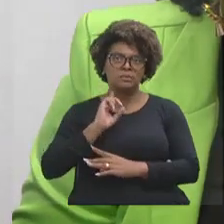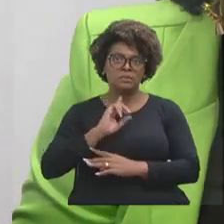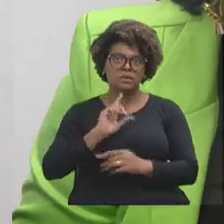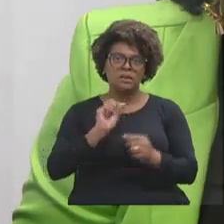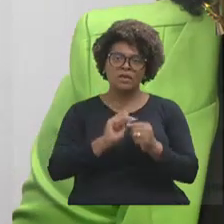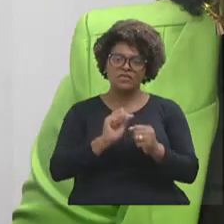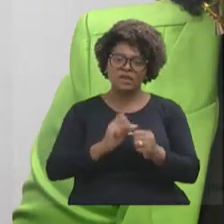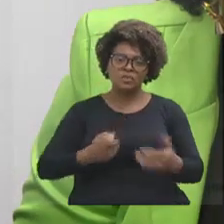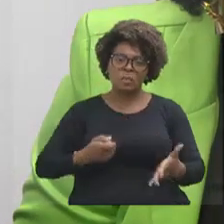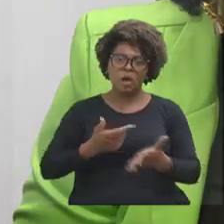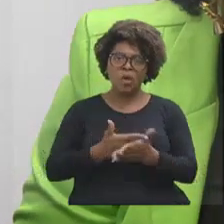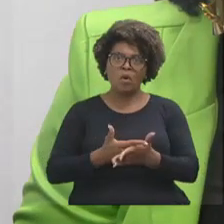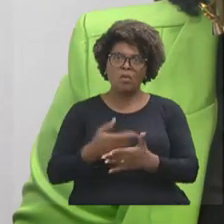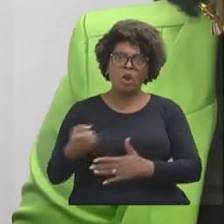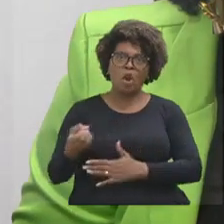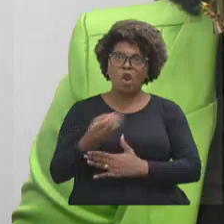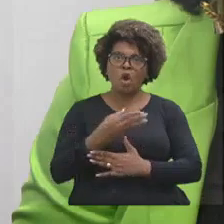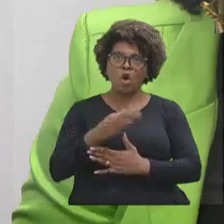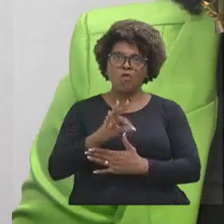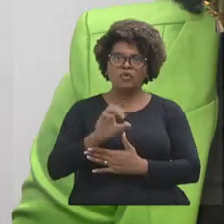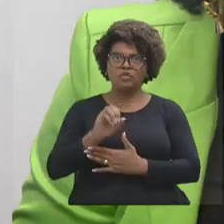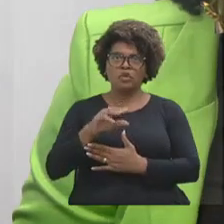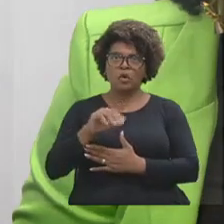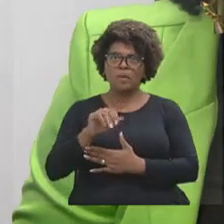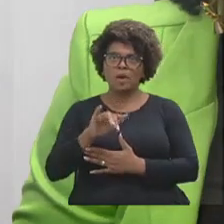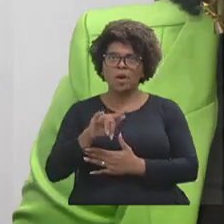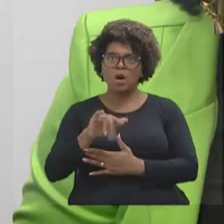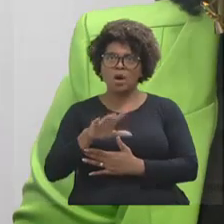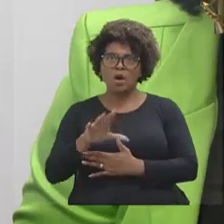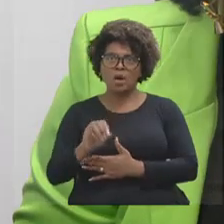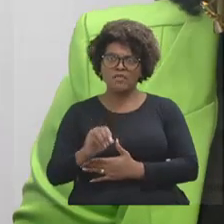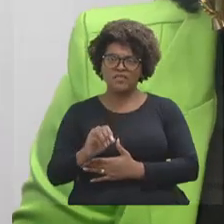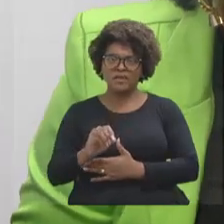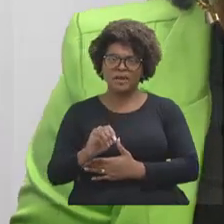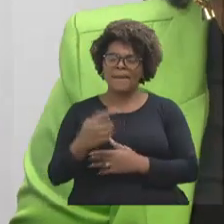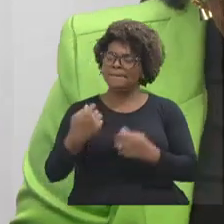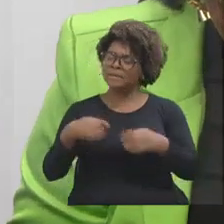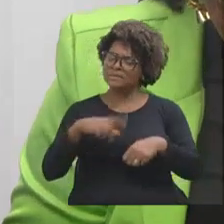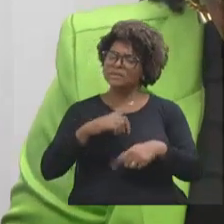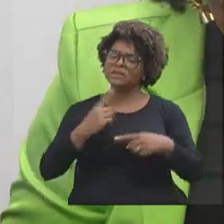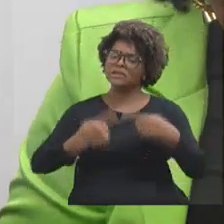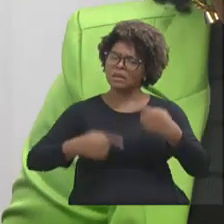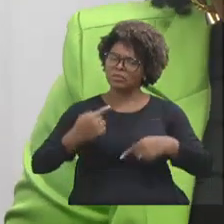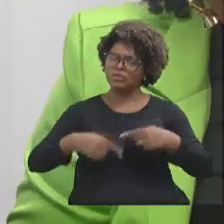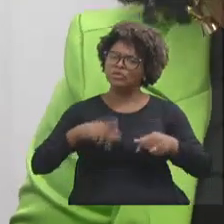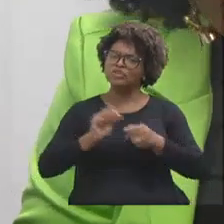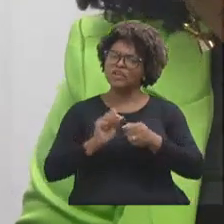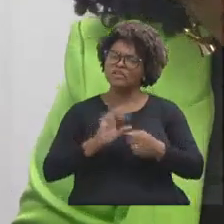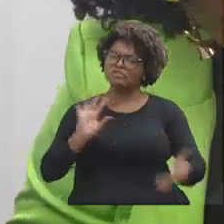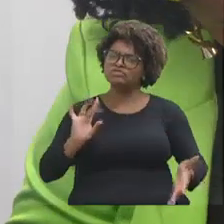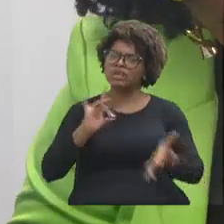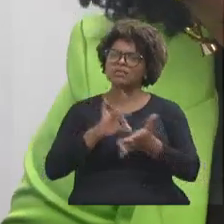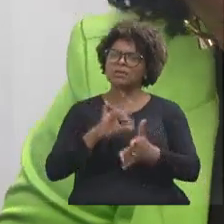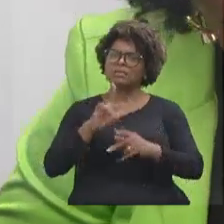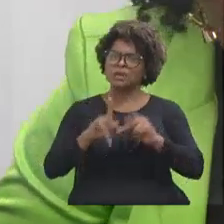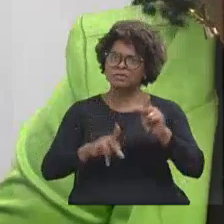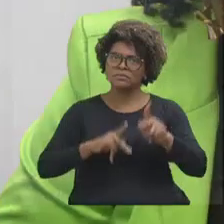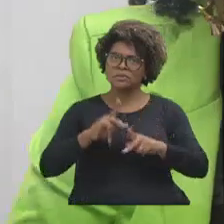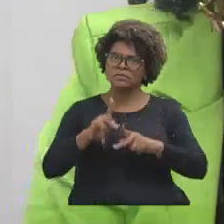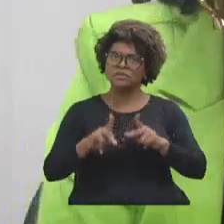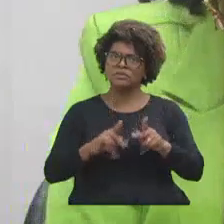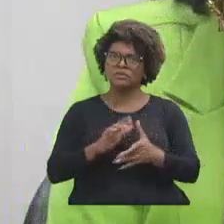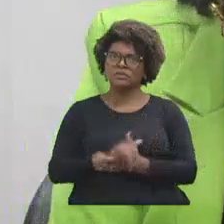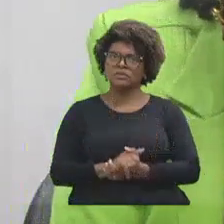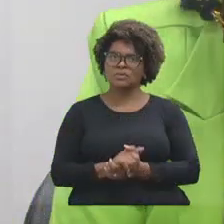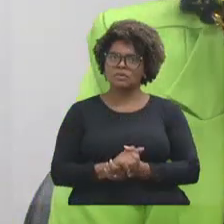eu parabenizo né por essa por essa política a política que chega na ponta que ela se torna real para o cidadão principalmente cidadão sem rosto